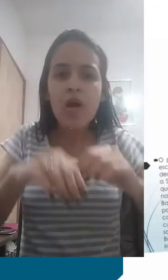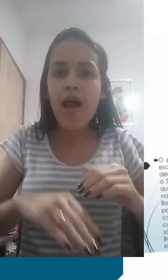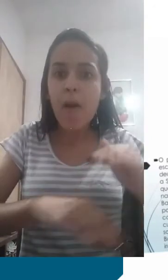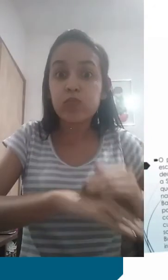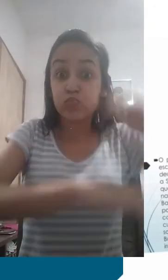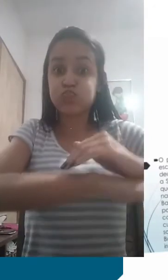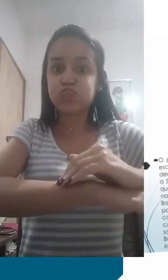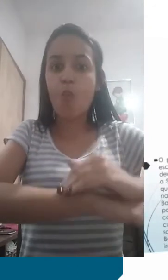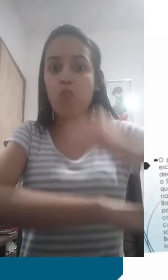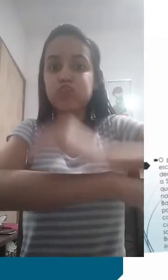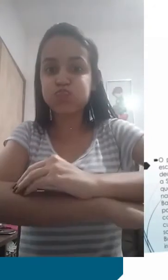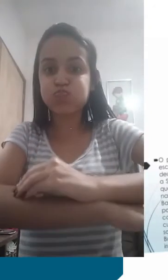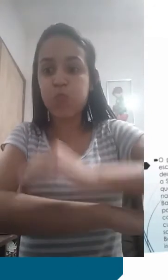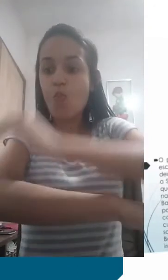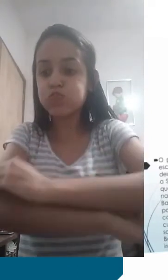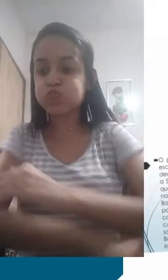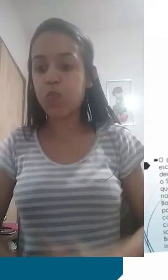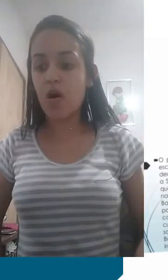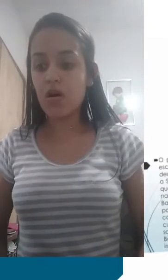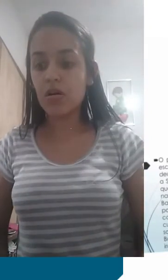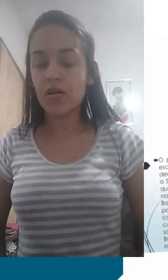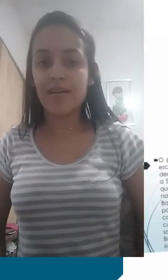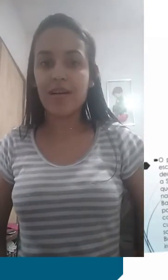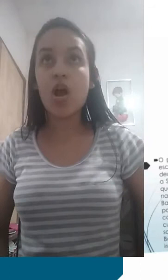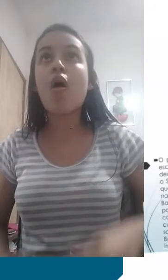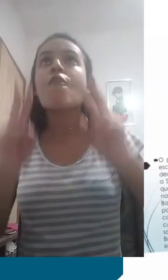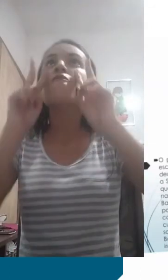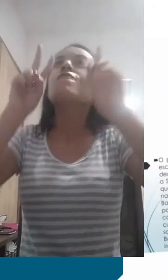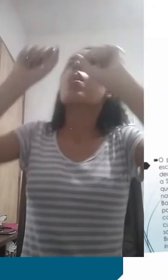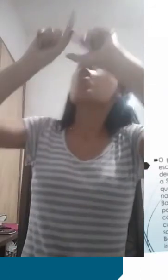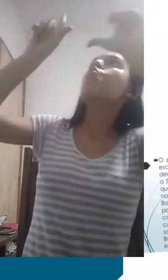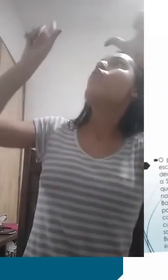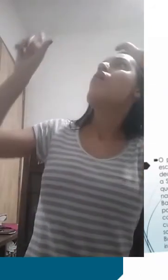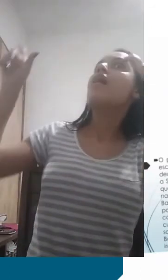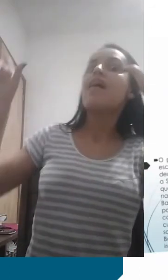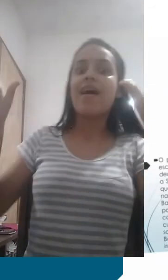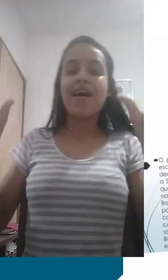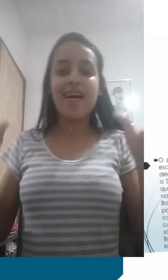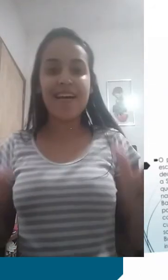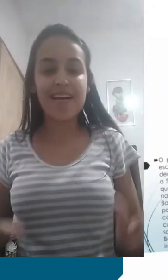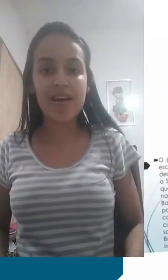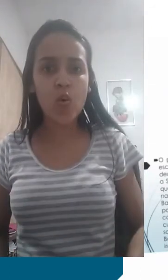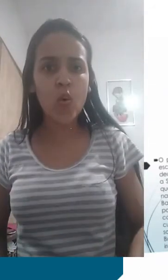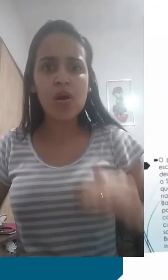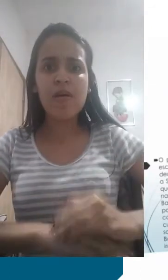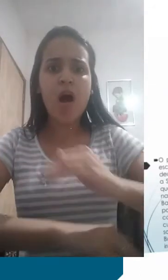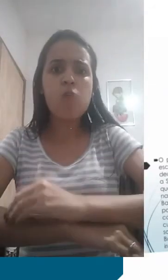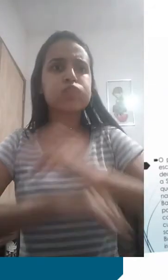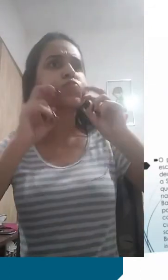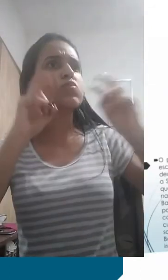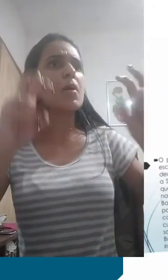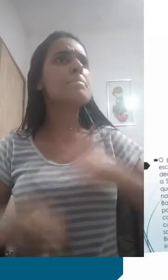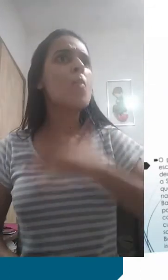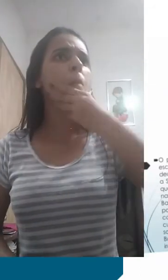os deslumbra. Em ronco que a terra berra o sapo-boi. Meu pai foi à guerra,